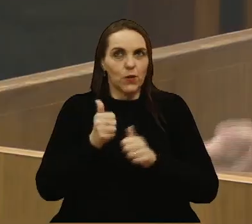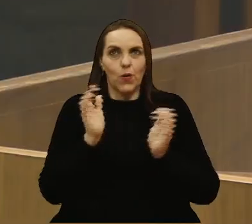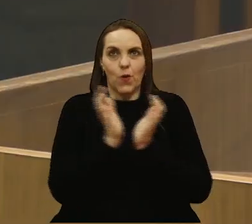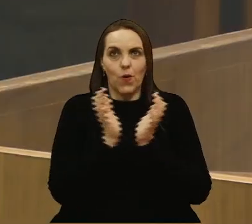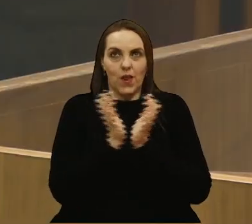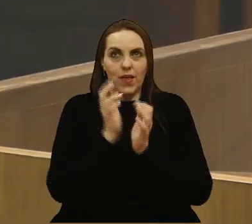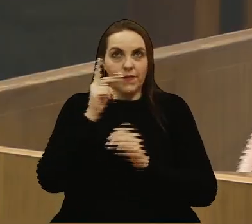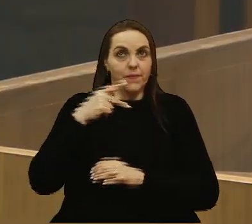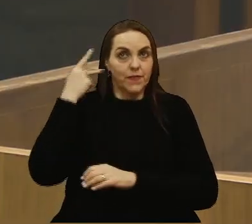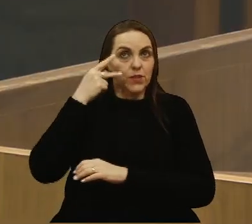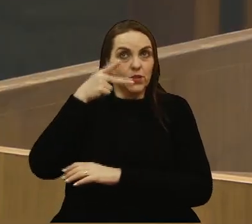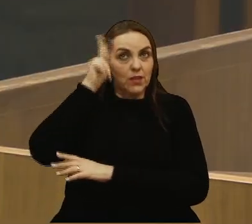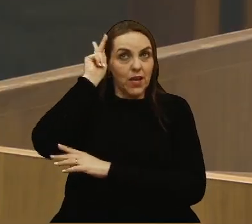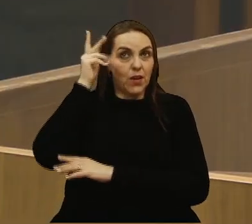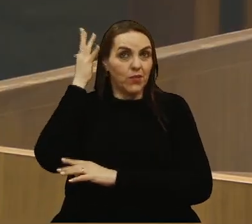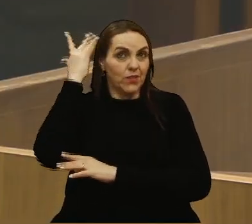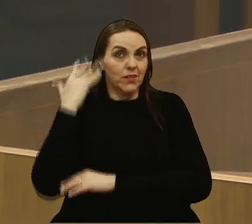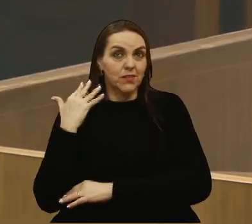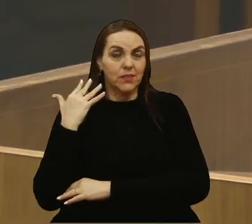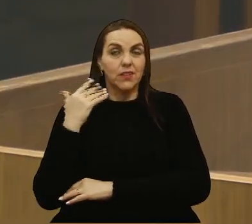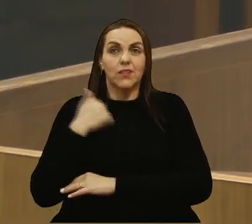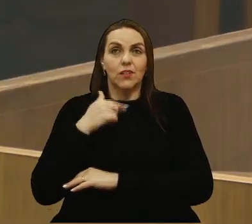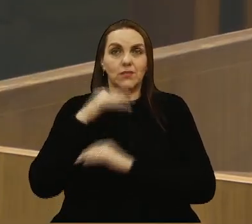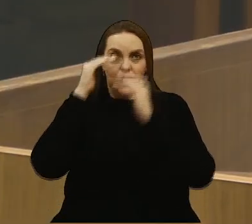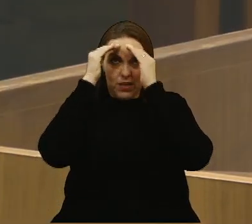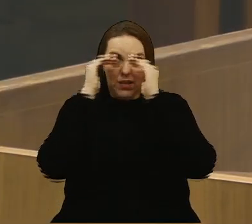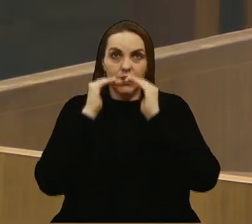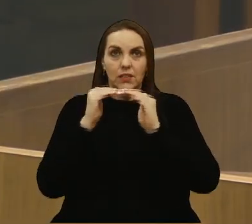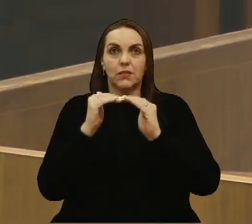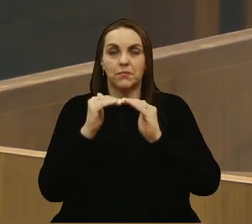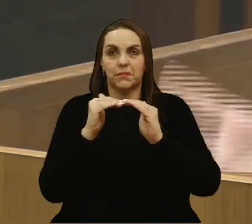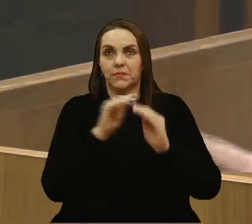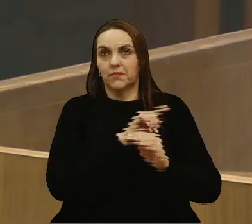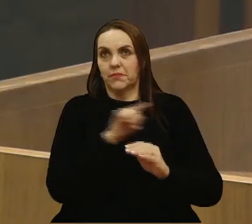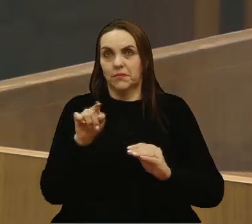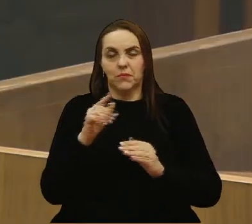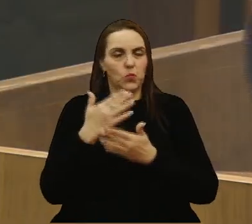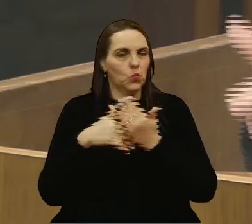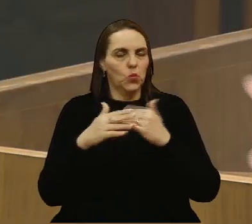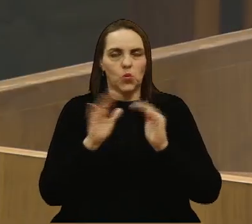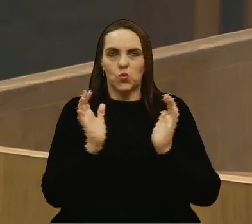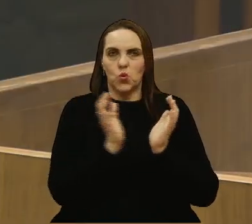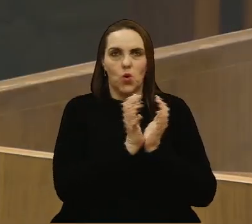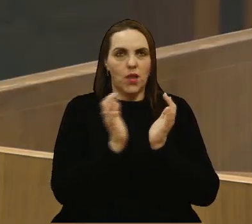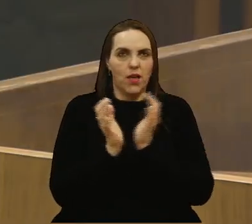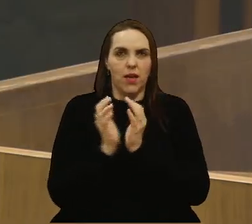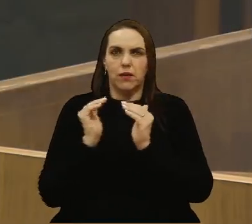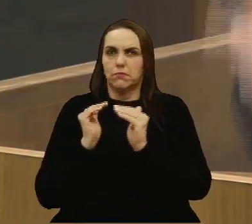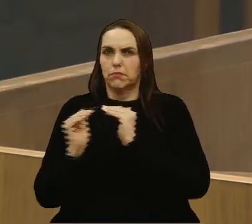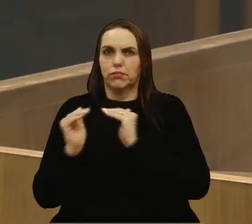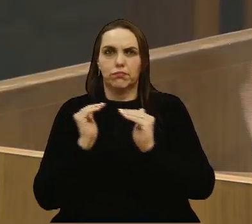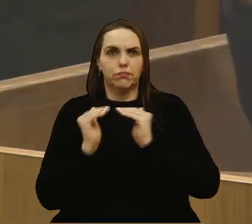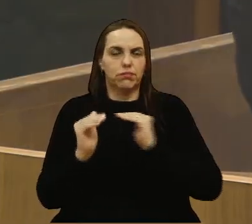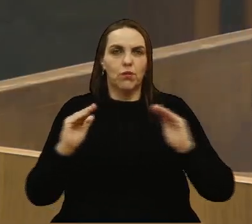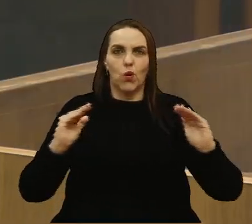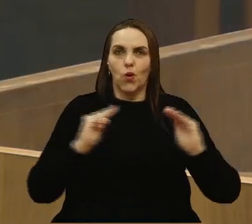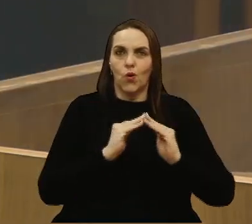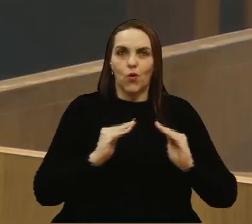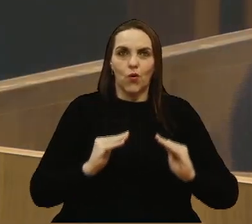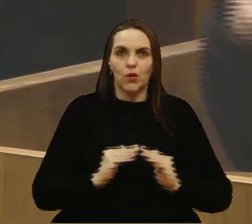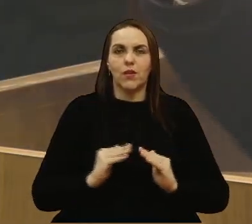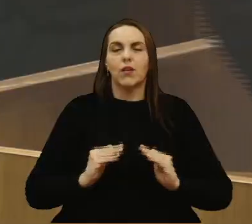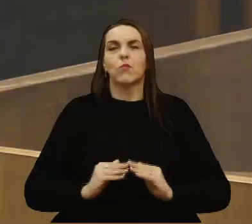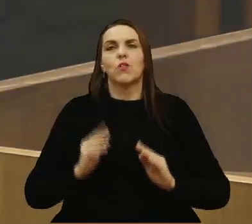Iago, vereadora Daiane, nós respeitamos, né, todos os colegas, discordamos, concordamos, várias